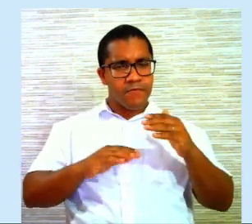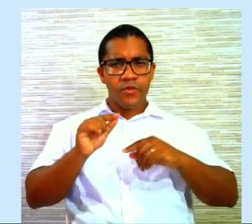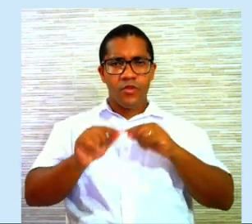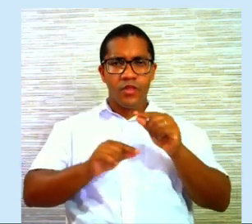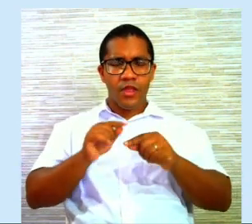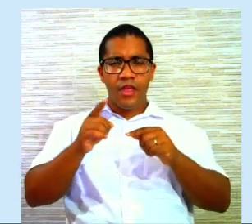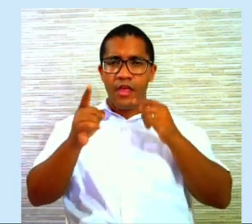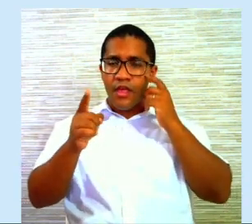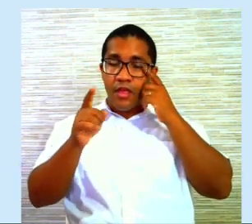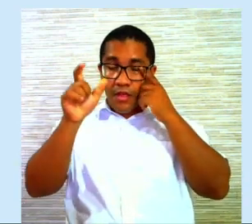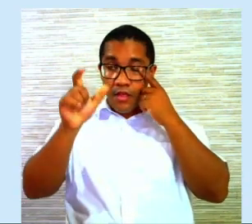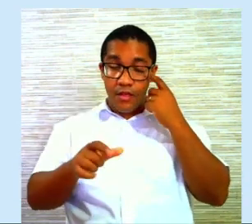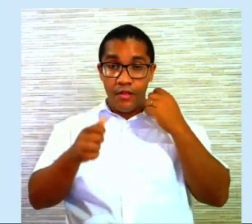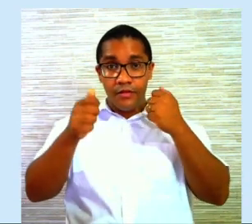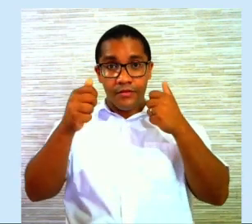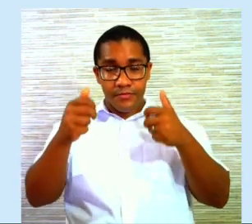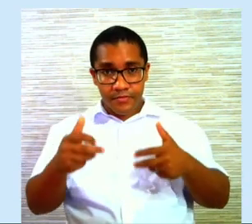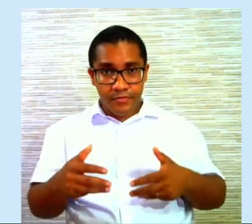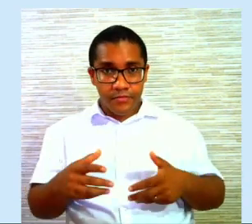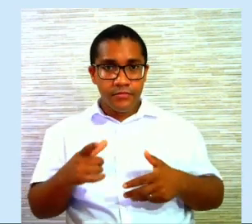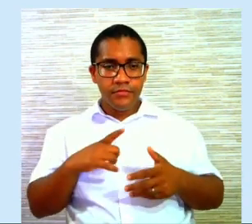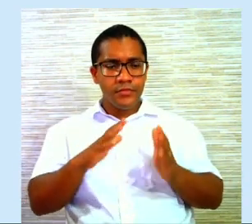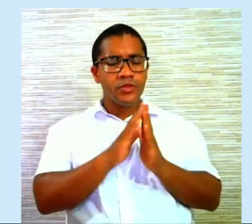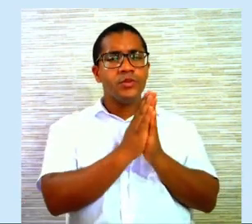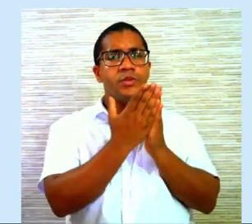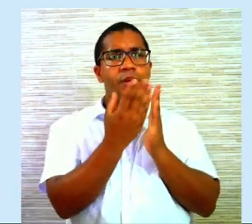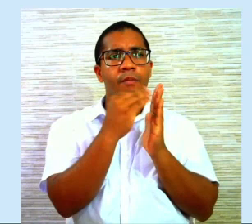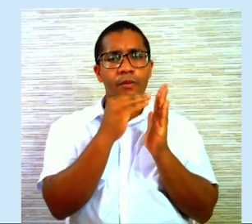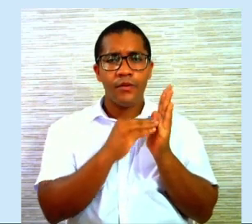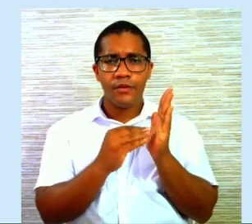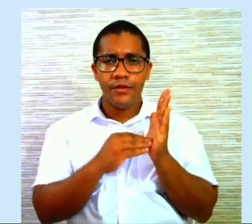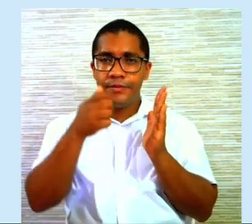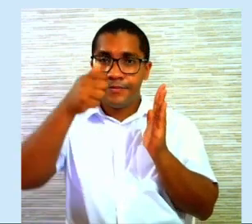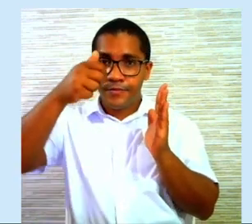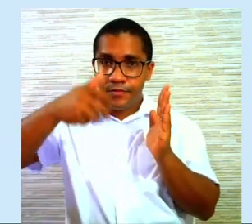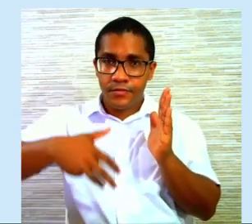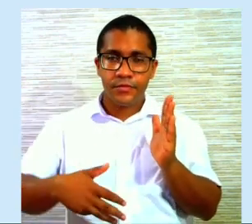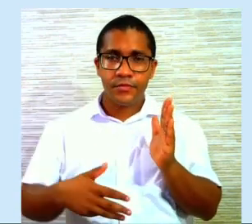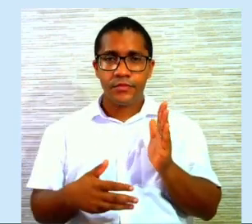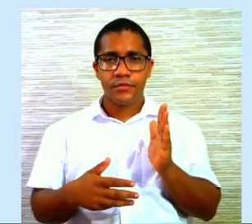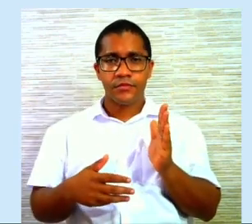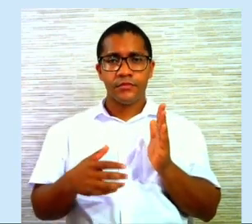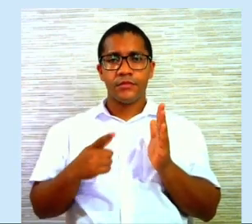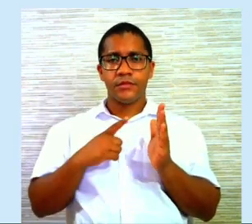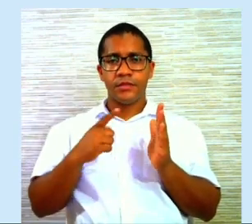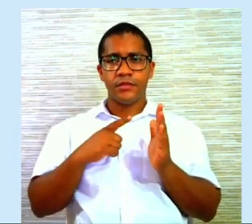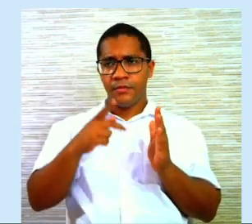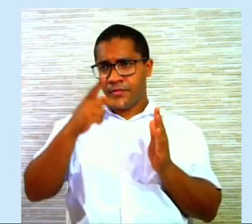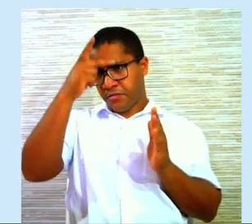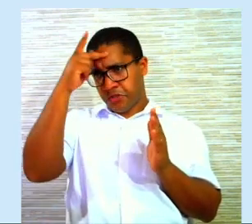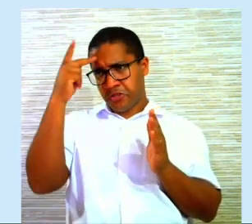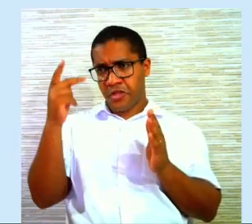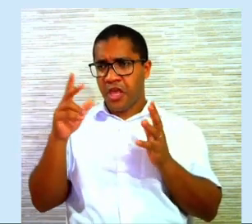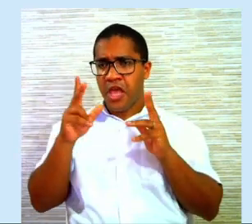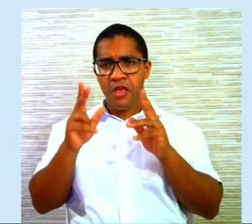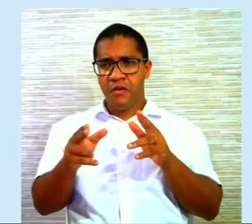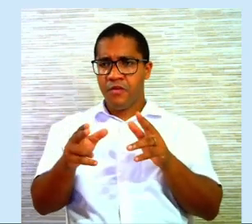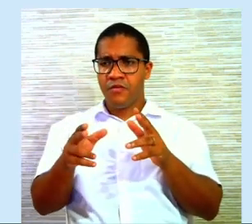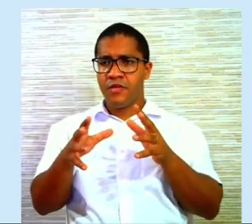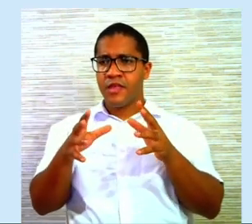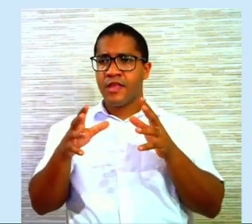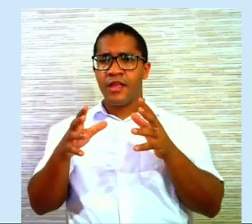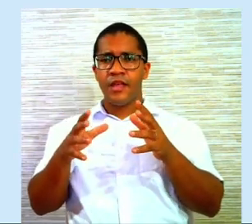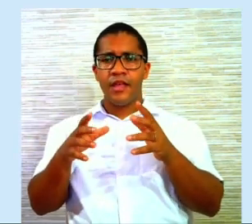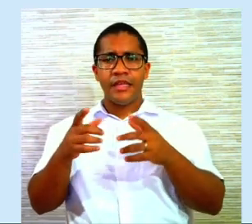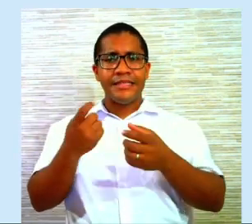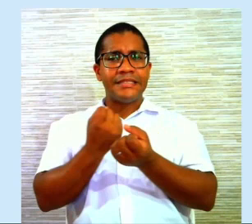no tema. Ele vai traçar o que ele traça em seu livro, e na realidade gente descartável, a escravidão